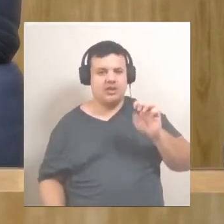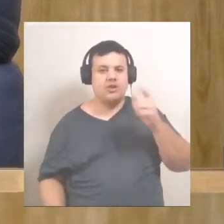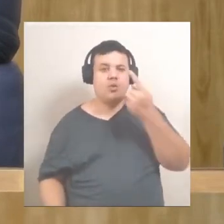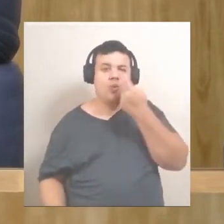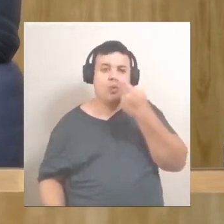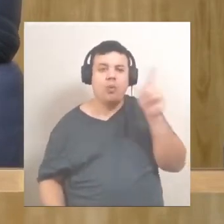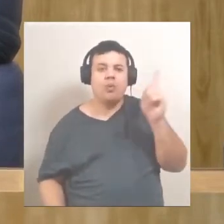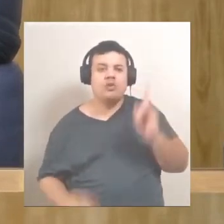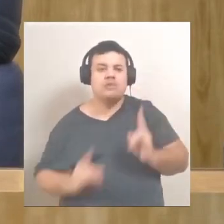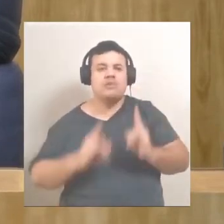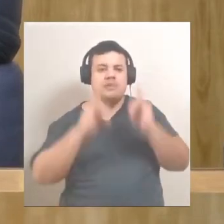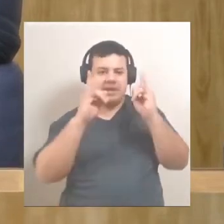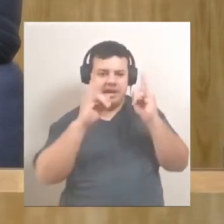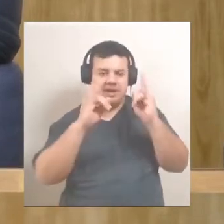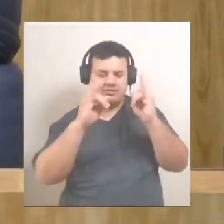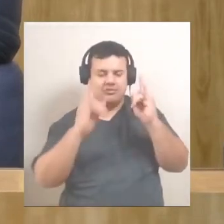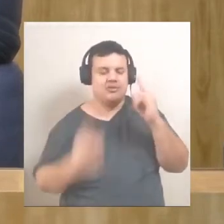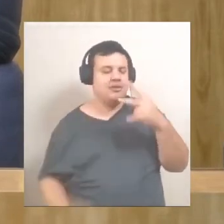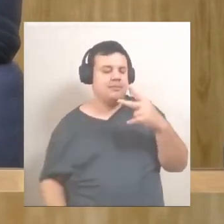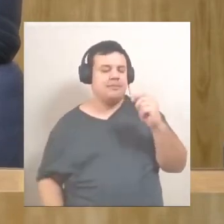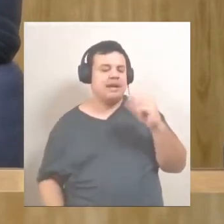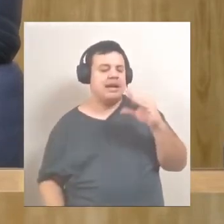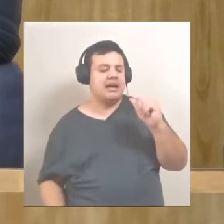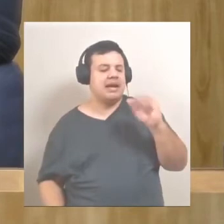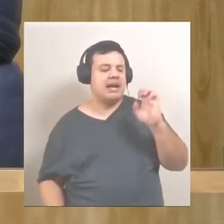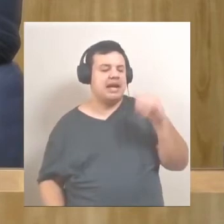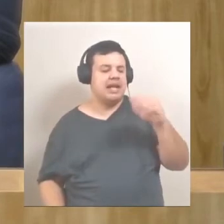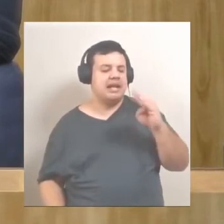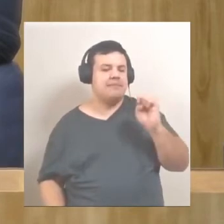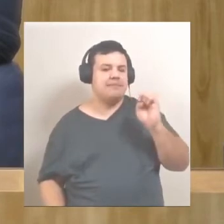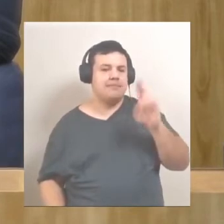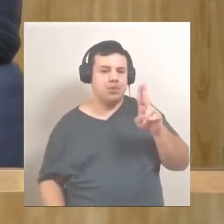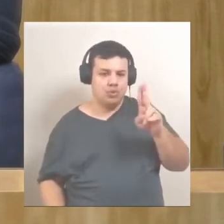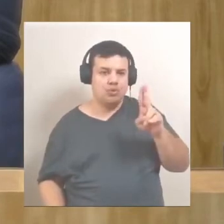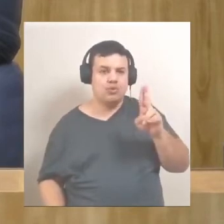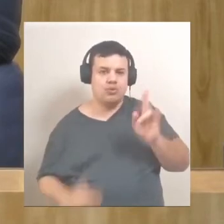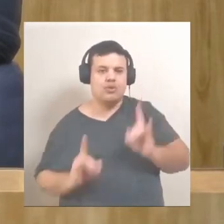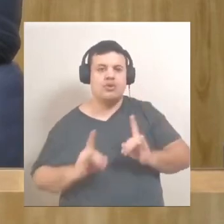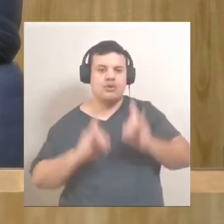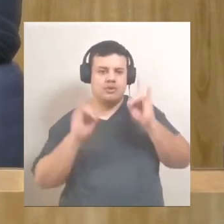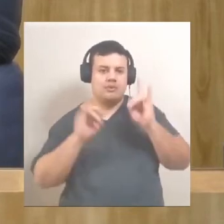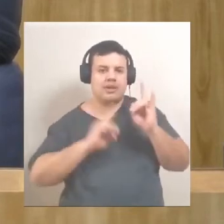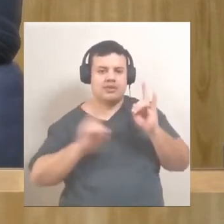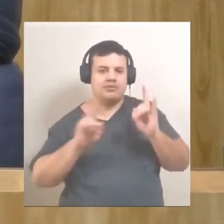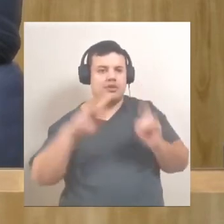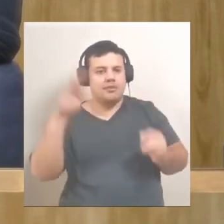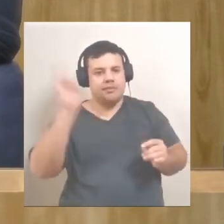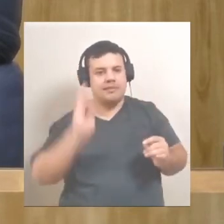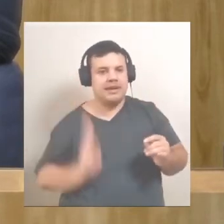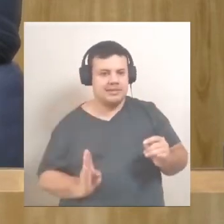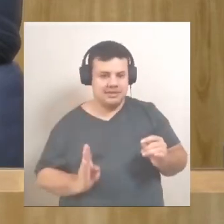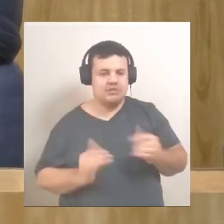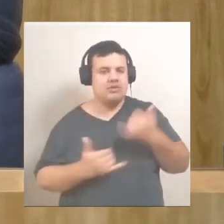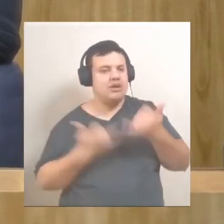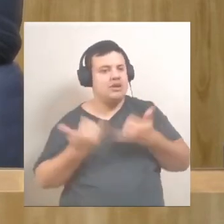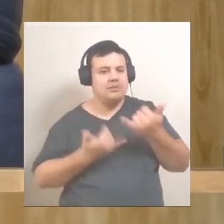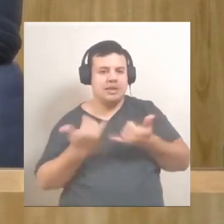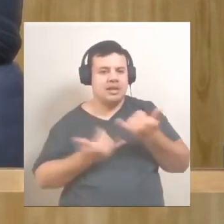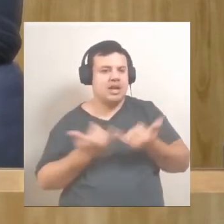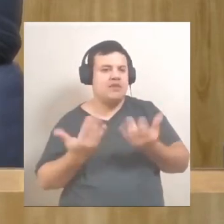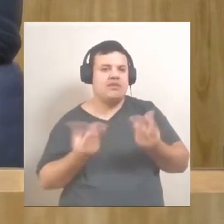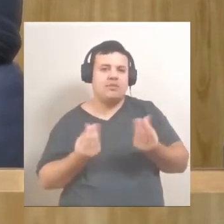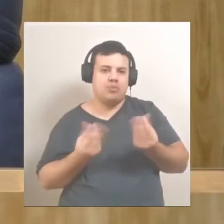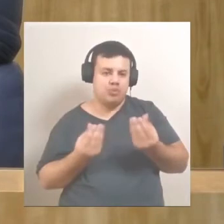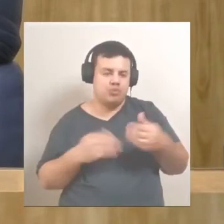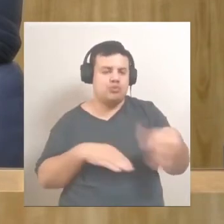Edifício Brasil, coincidentemente, viu, Lara? O nome do edifício dos meus avós era Edifício Brasil, a gente brincava muito, era uma época que a gente podia